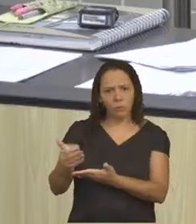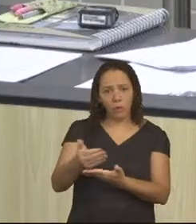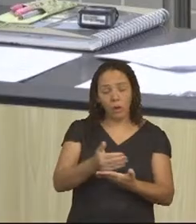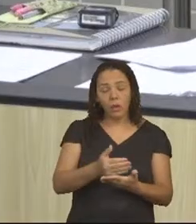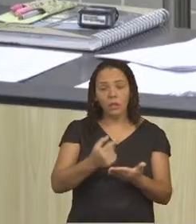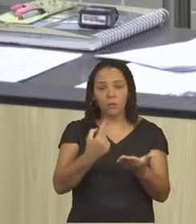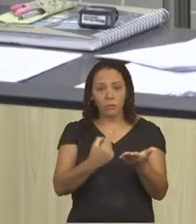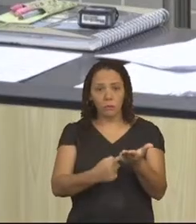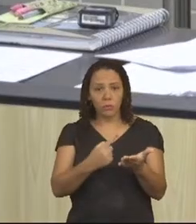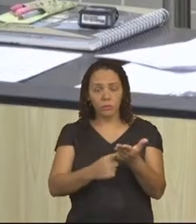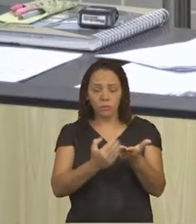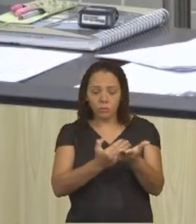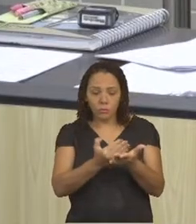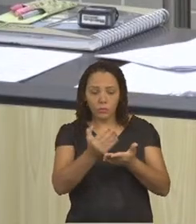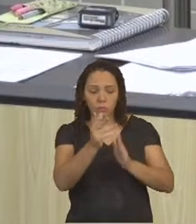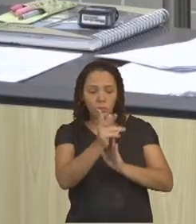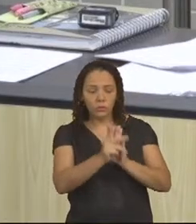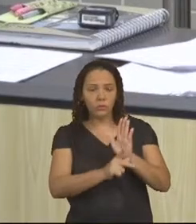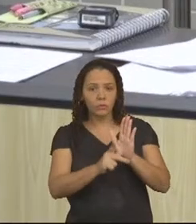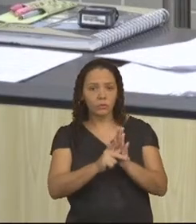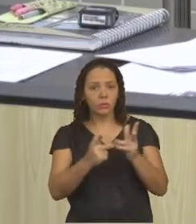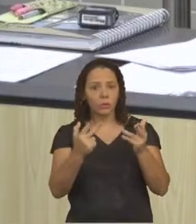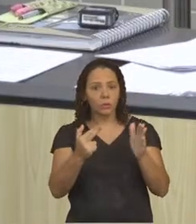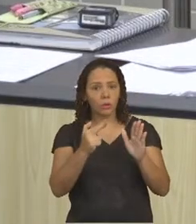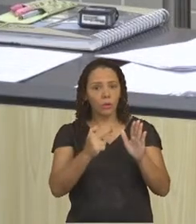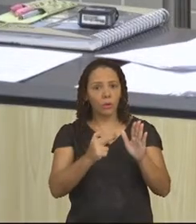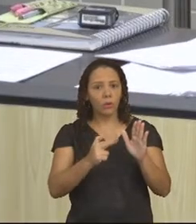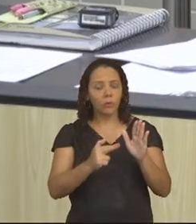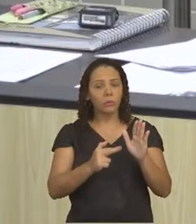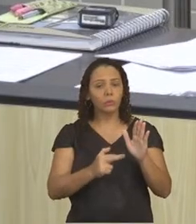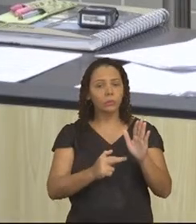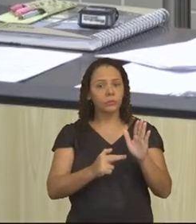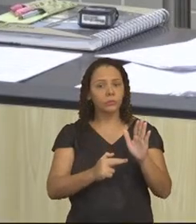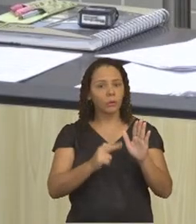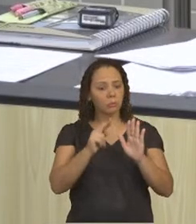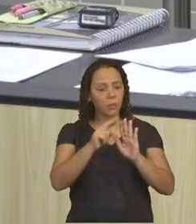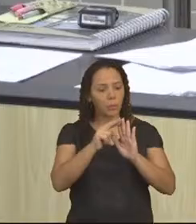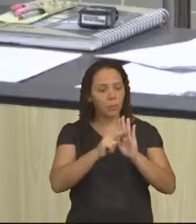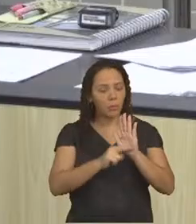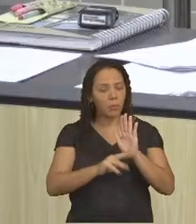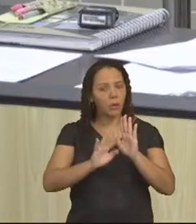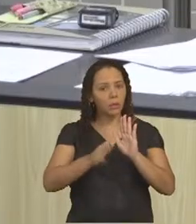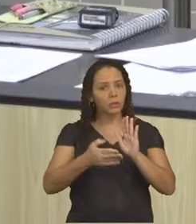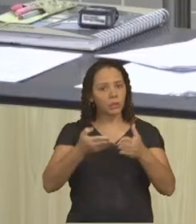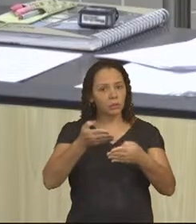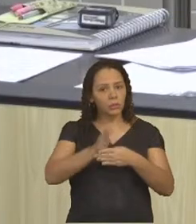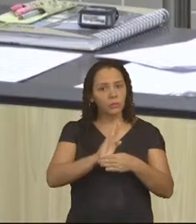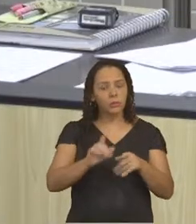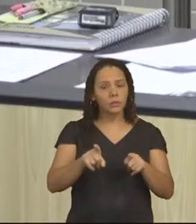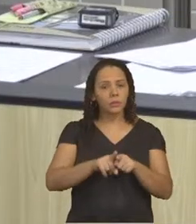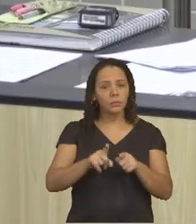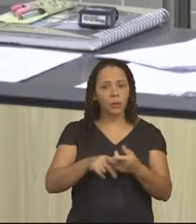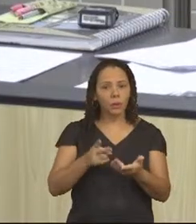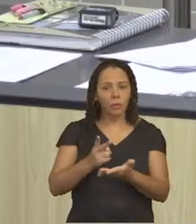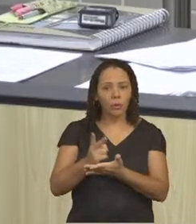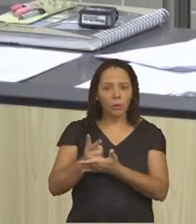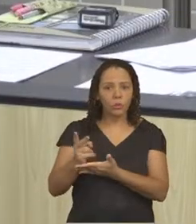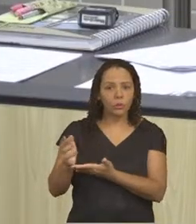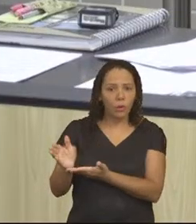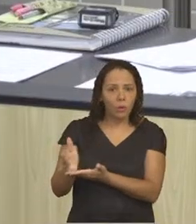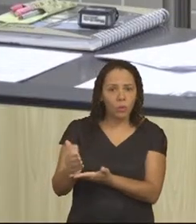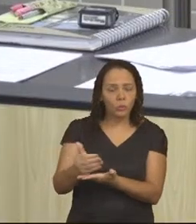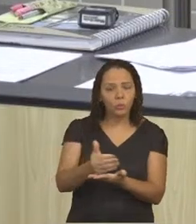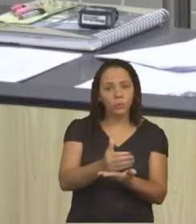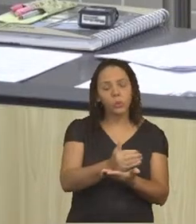a iniciar o projeto conforme cronograma devidamente aprovado e a continuar a captação dos valores até